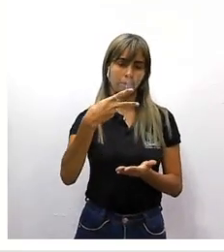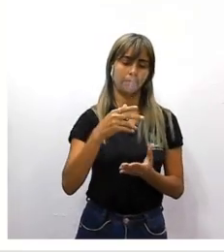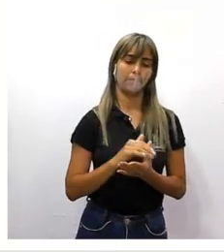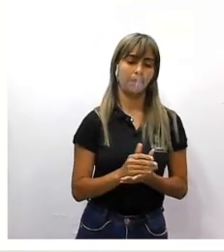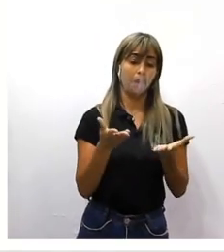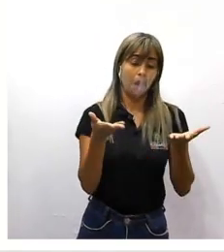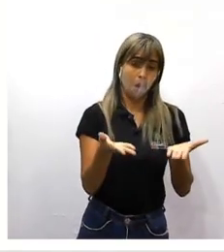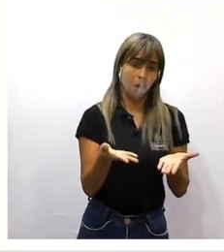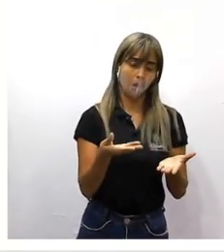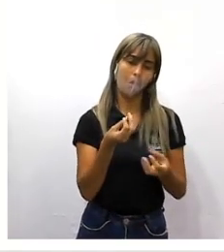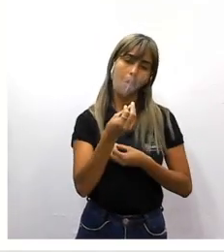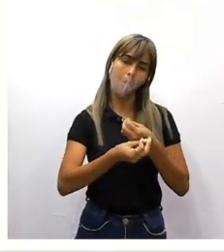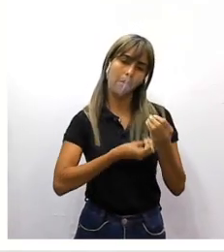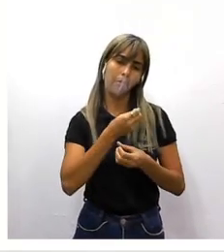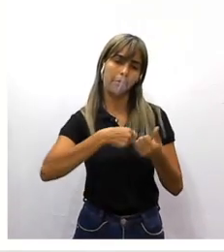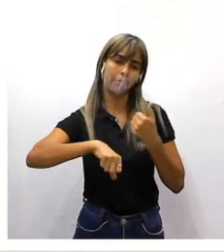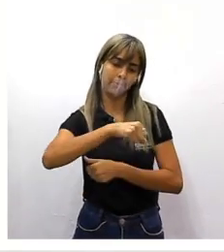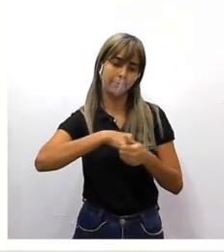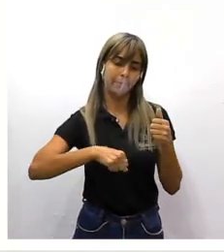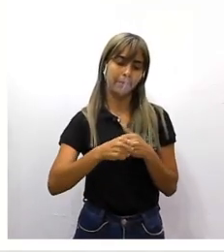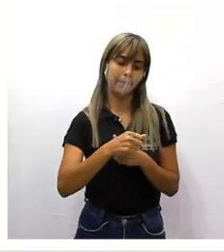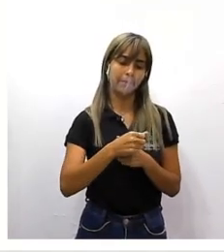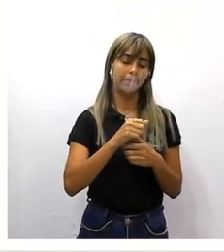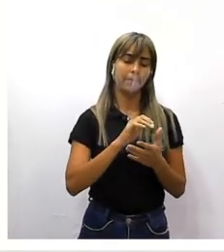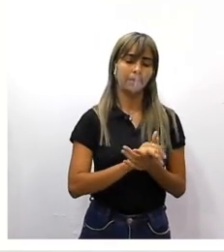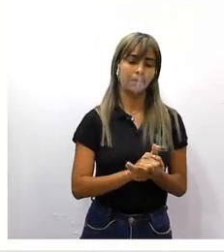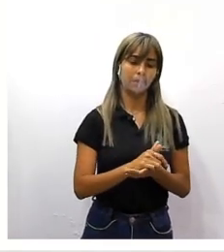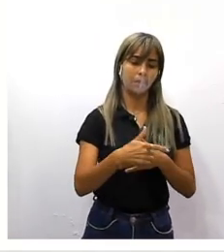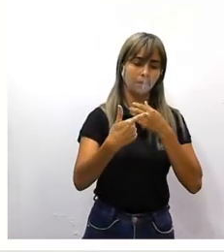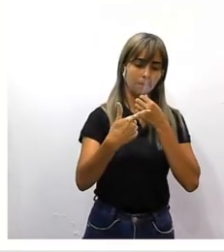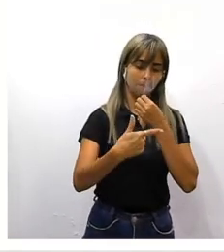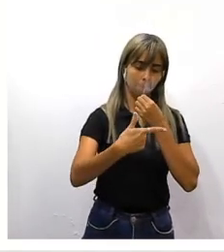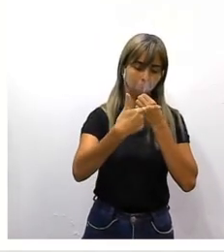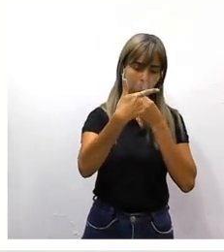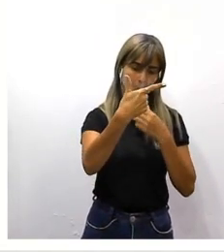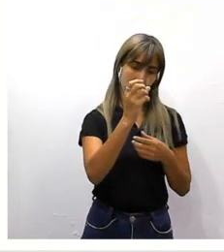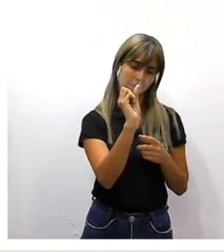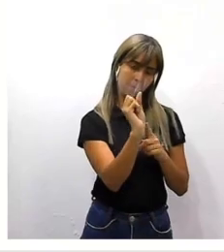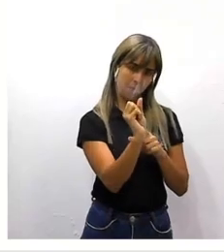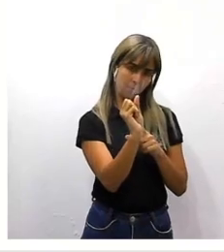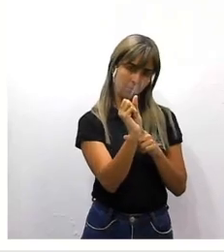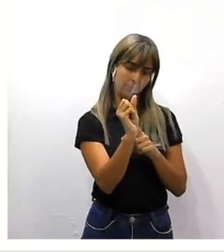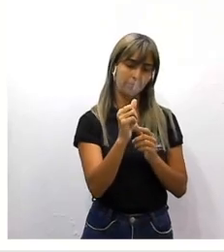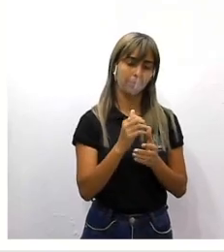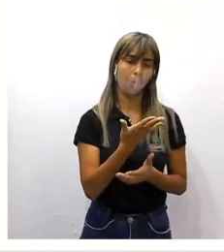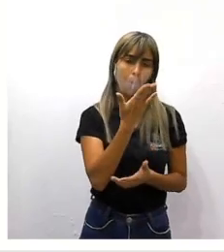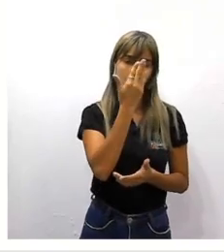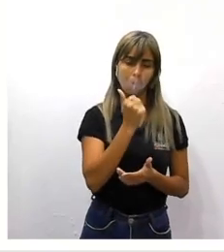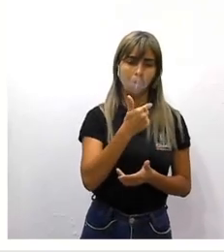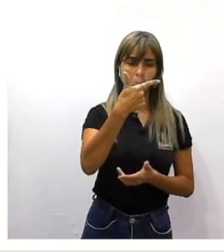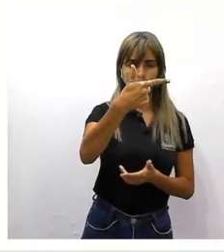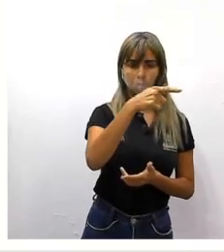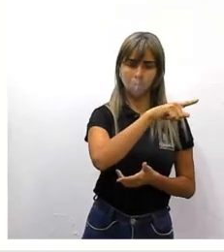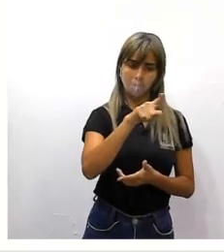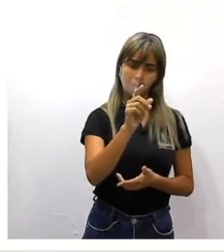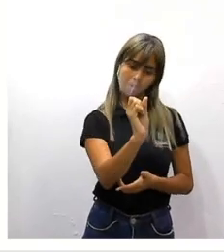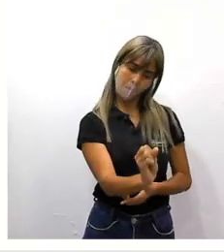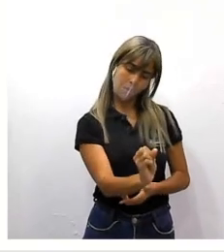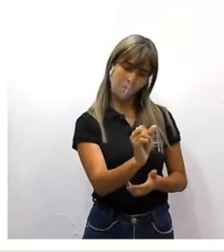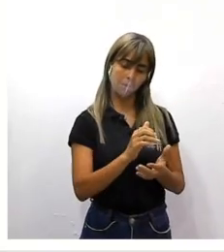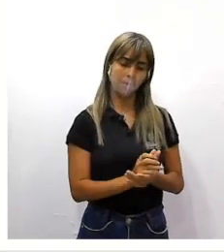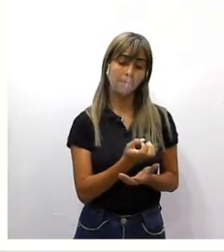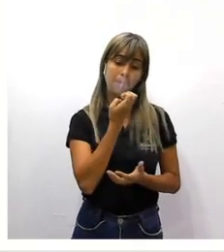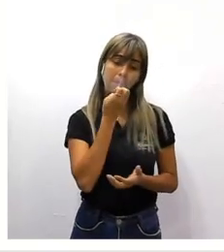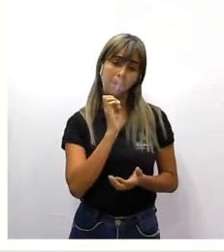E agora? Como é que eu transformo para fração? Se ele tem 6 divididos iguais, comeu 2, então 2 sextos. E se